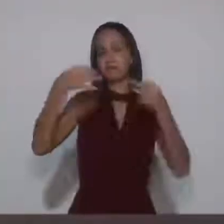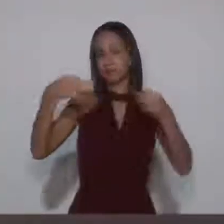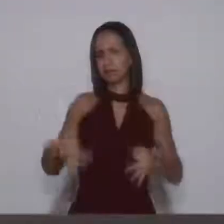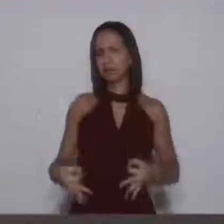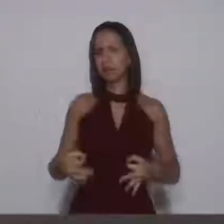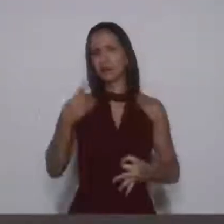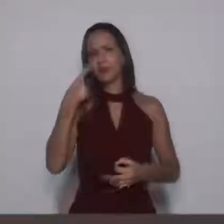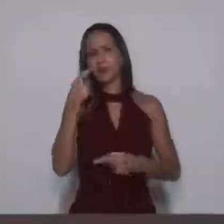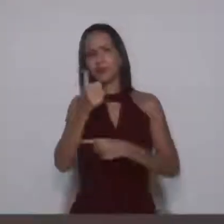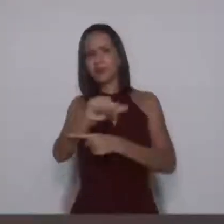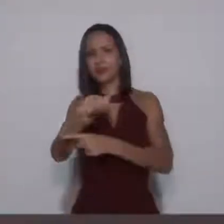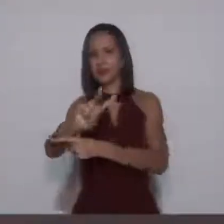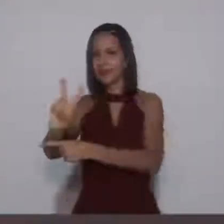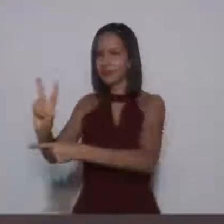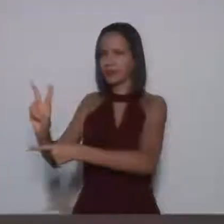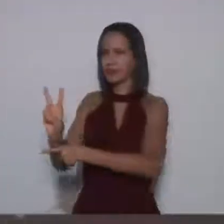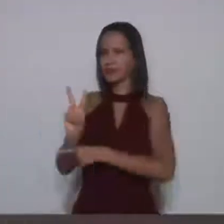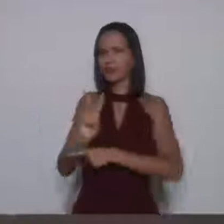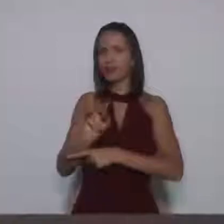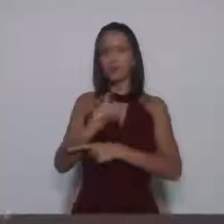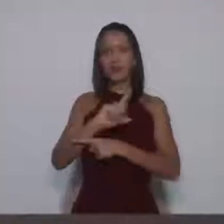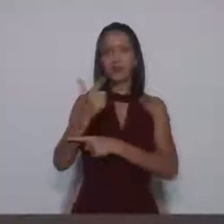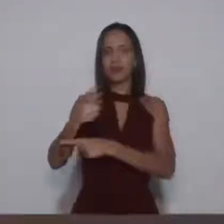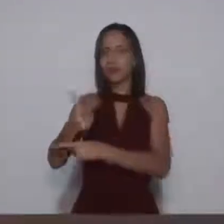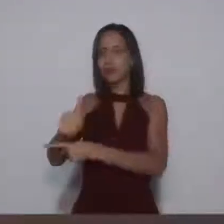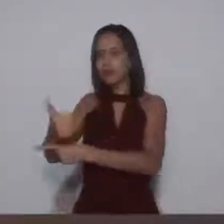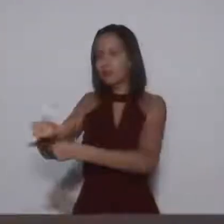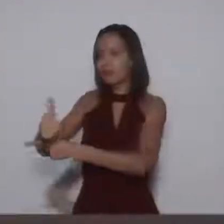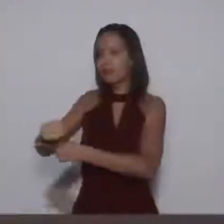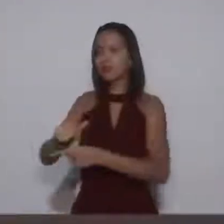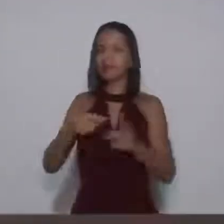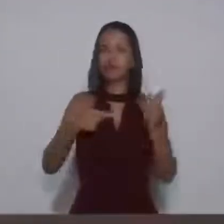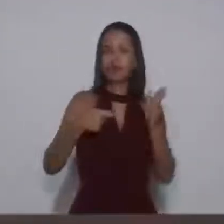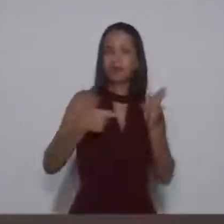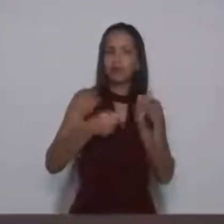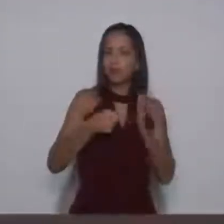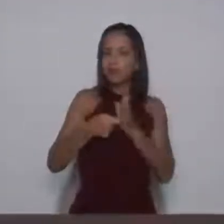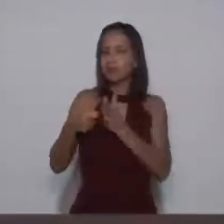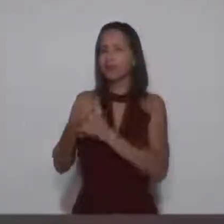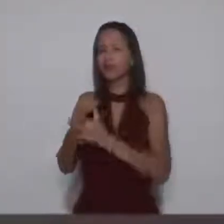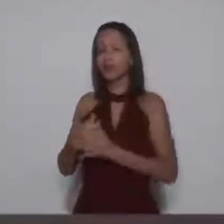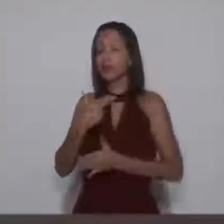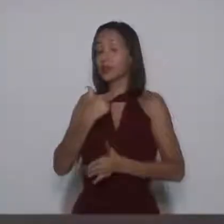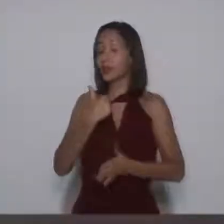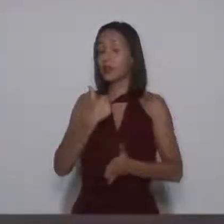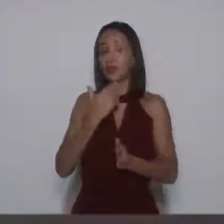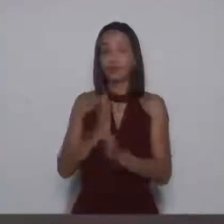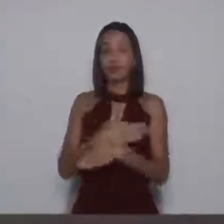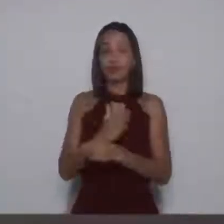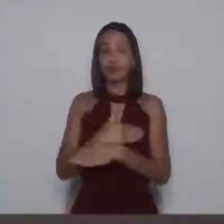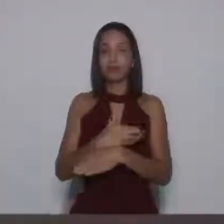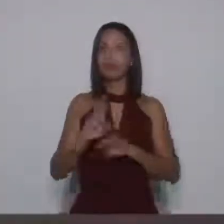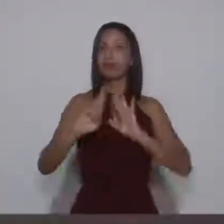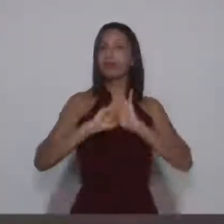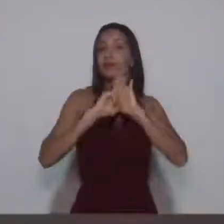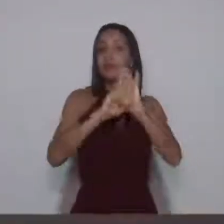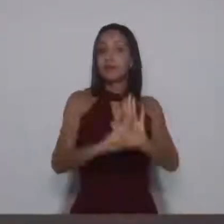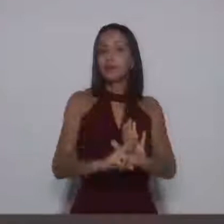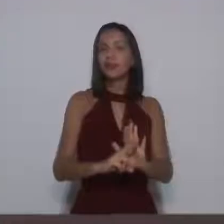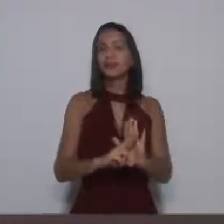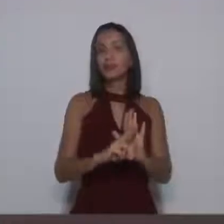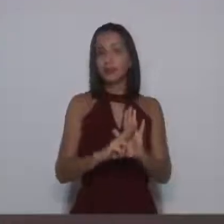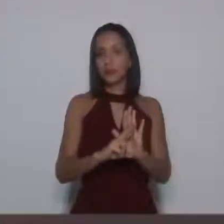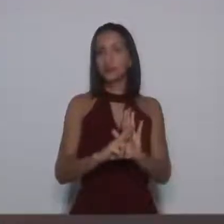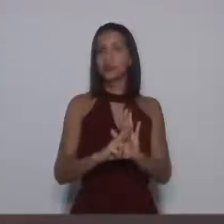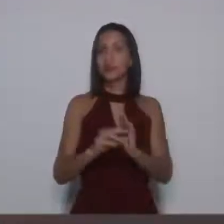se a gente perde a noção do que está acontecendo, não pode perder em nenhum momento a referência do TAC